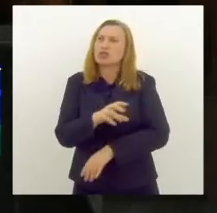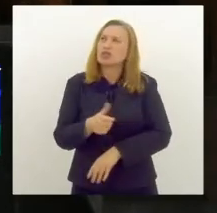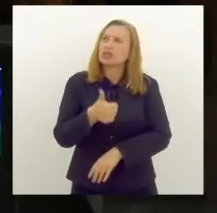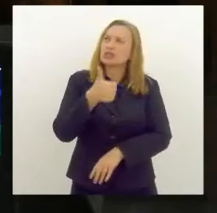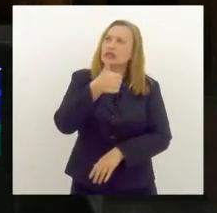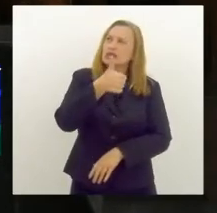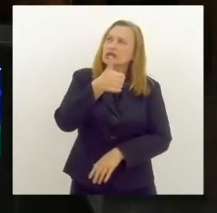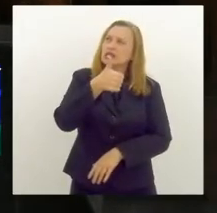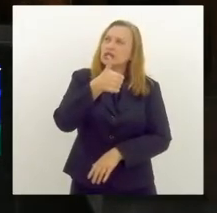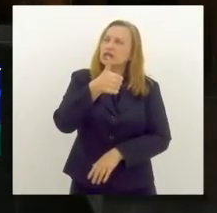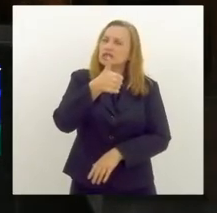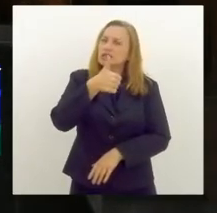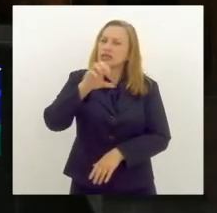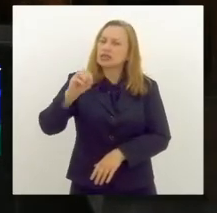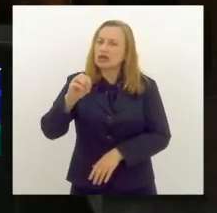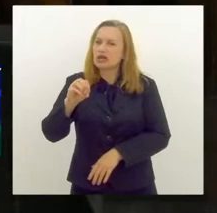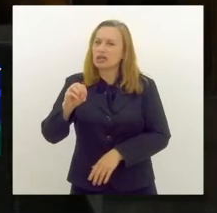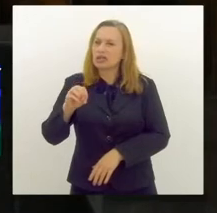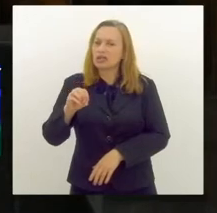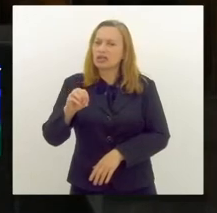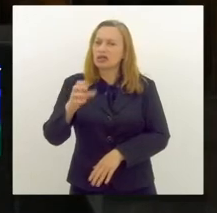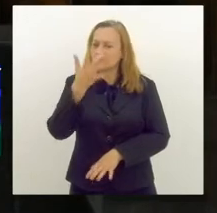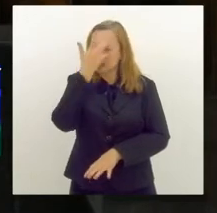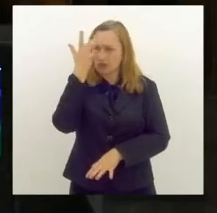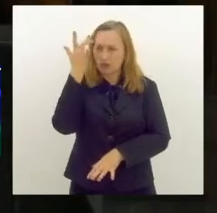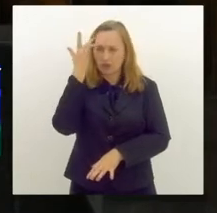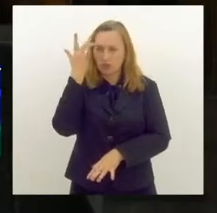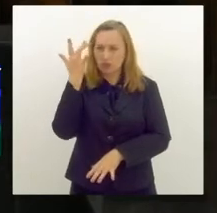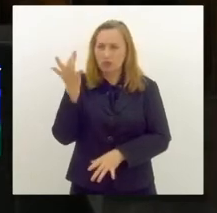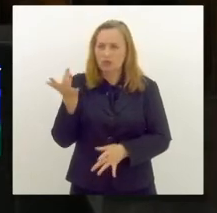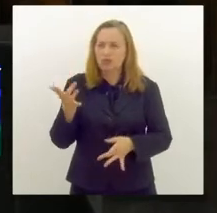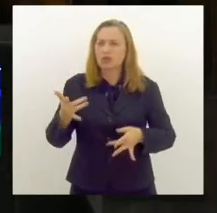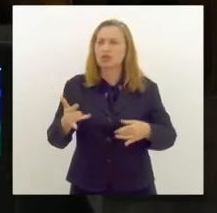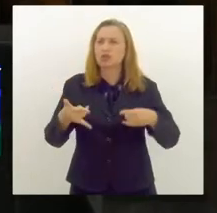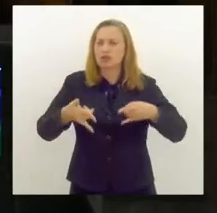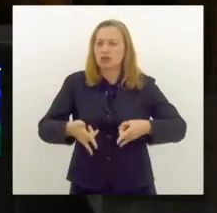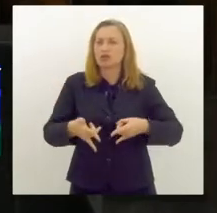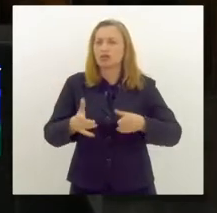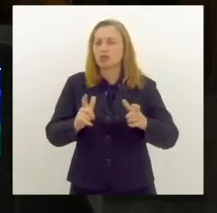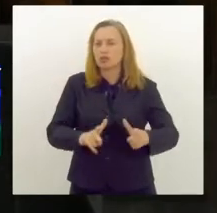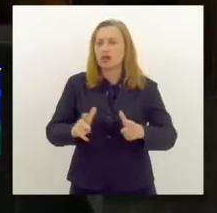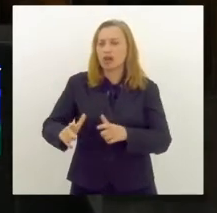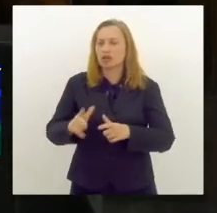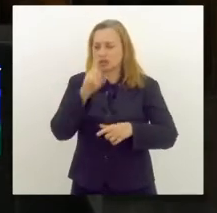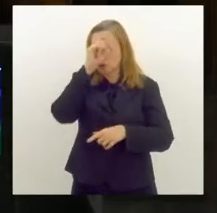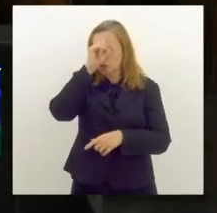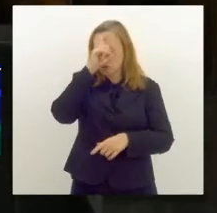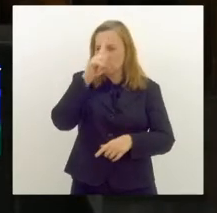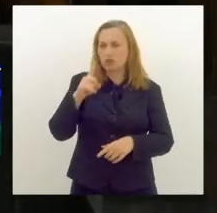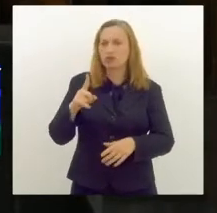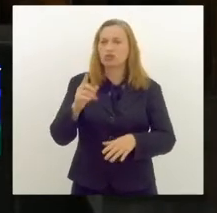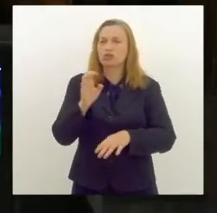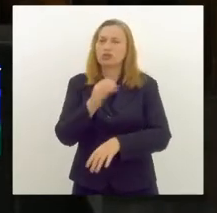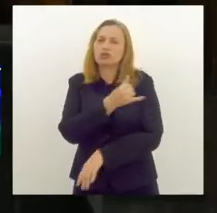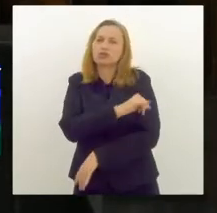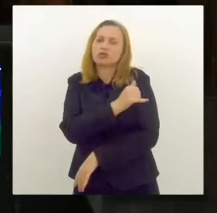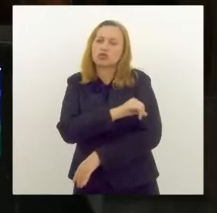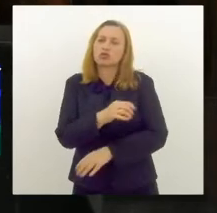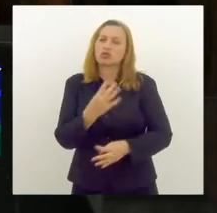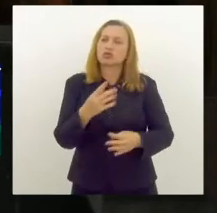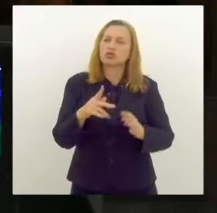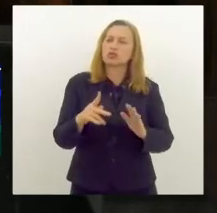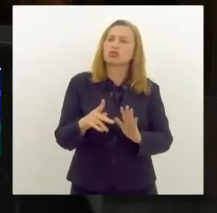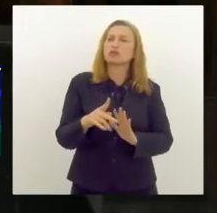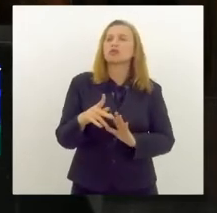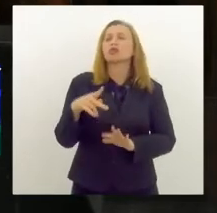100 leitos de saúde mental abertos nos hospitais gerais do Estado do Rio de Janeiro, a partir da política de cofinanciamento da rede de